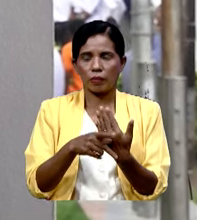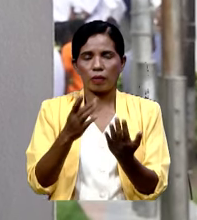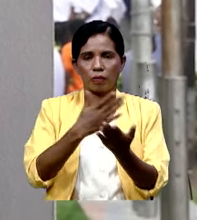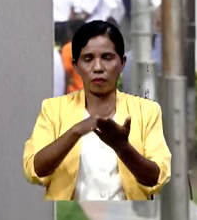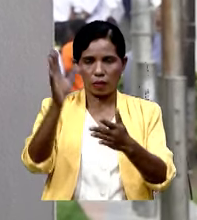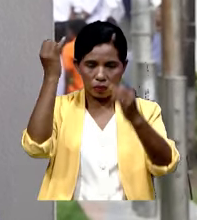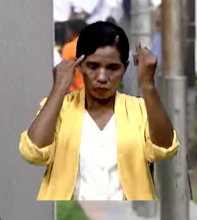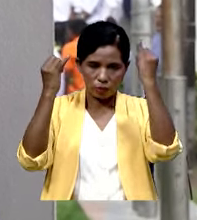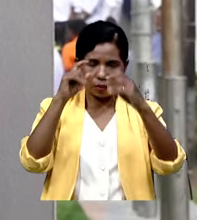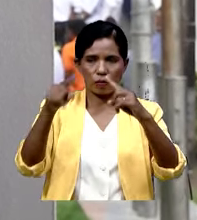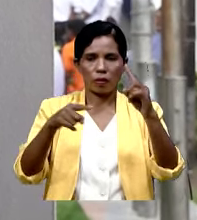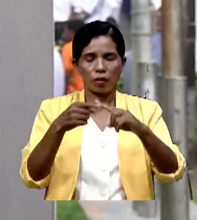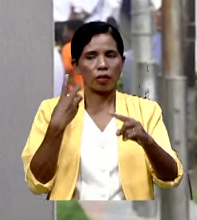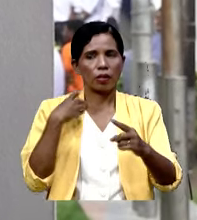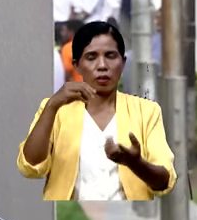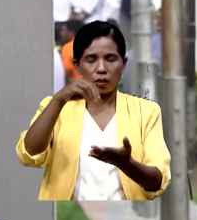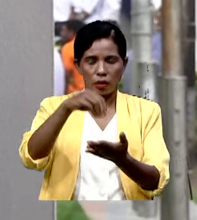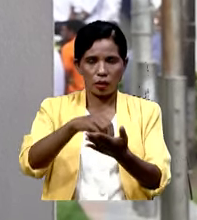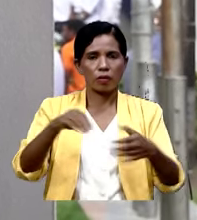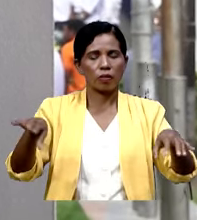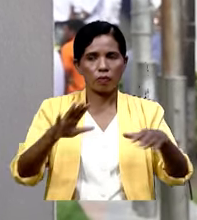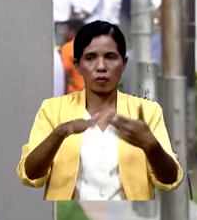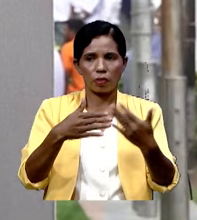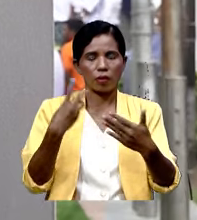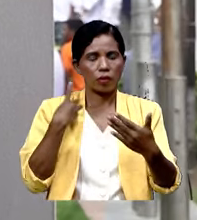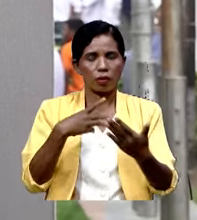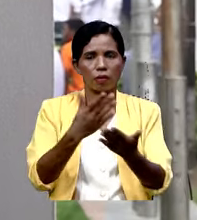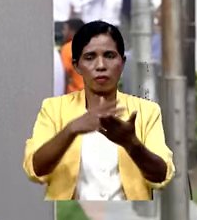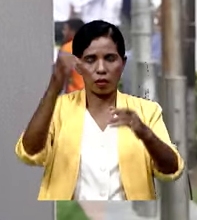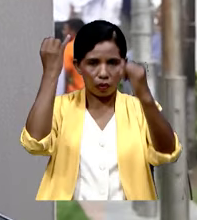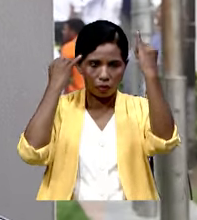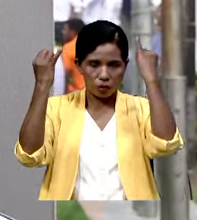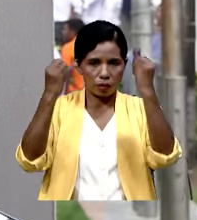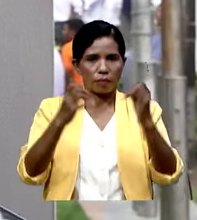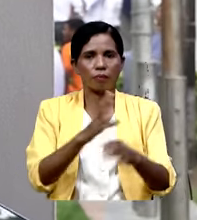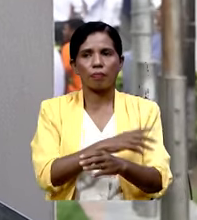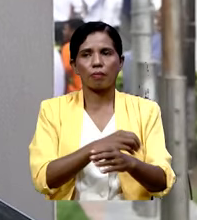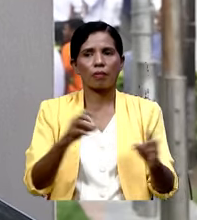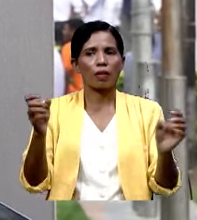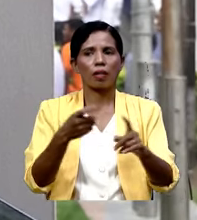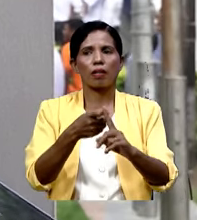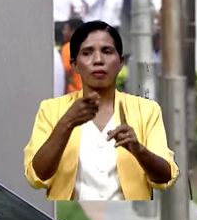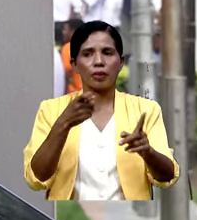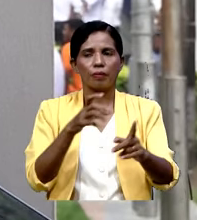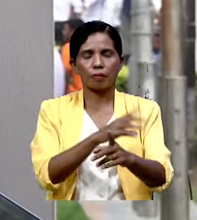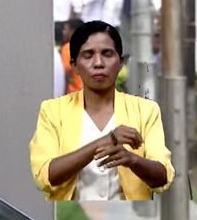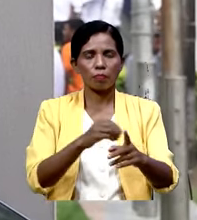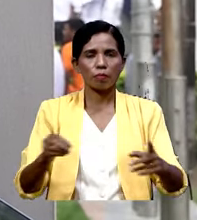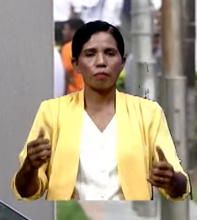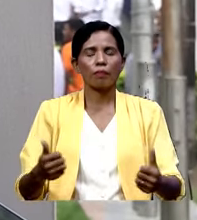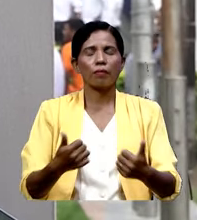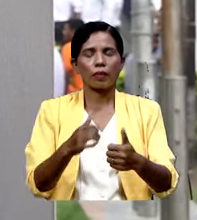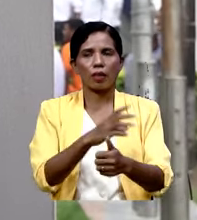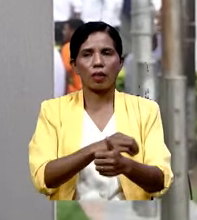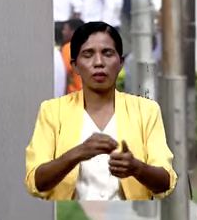socialização Wen hira kwenye takria tiyo na mode sistema sana sana ita tikria socialização. Socialização das maiores inspeções do rolo jogos det, mai ve